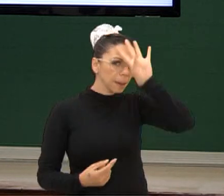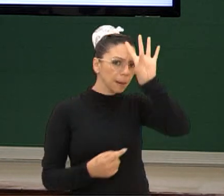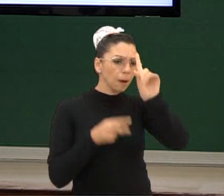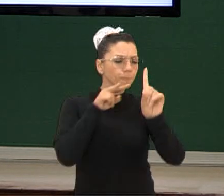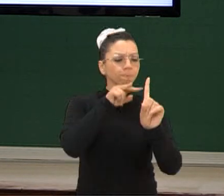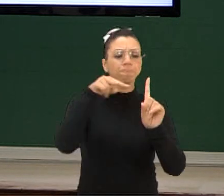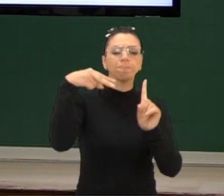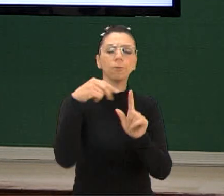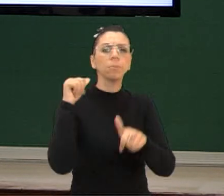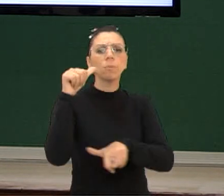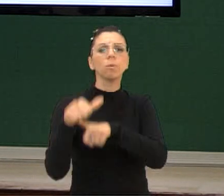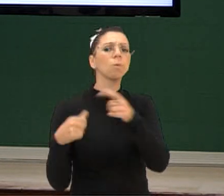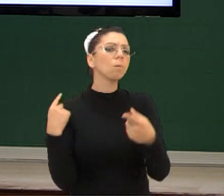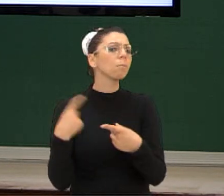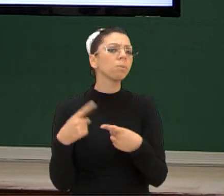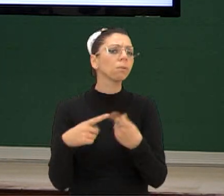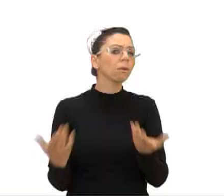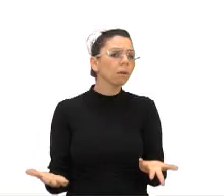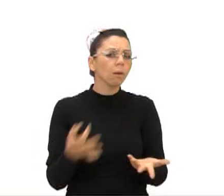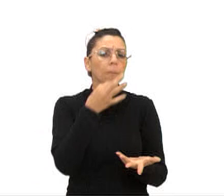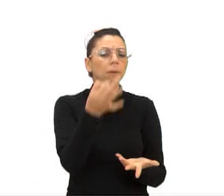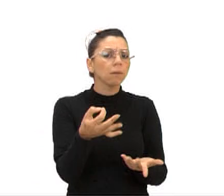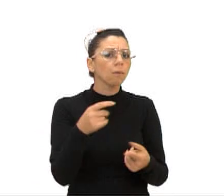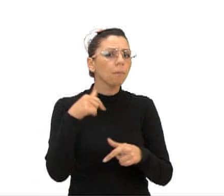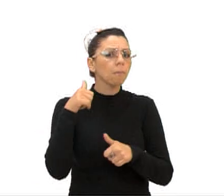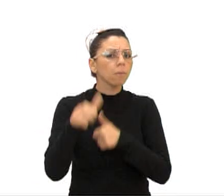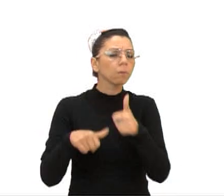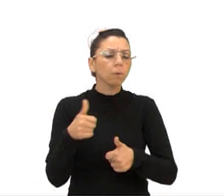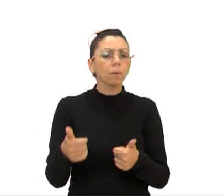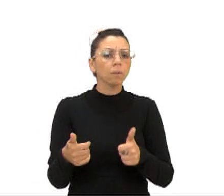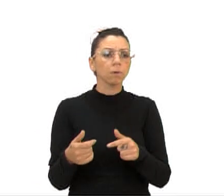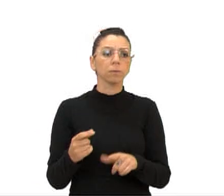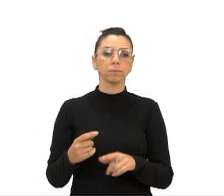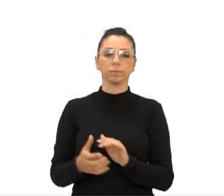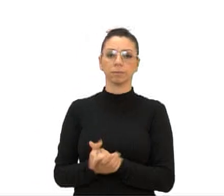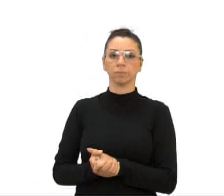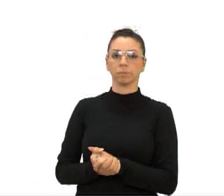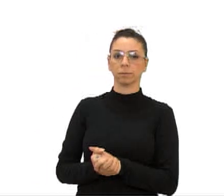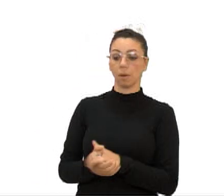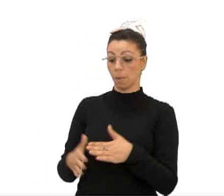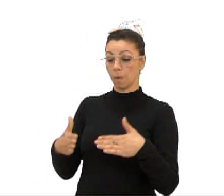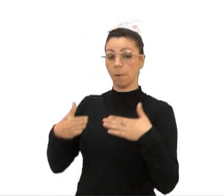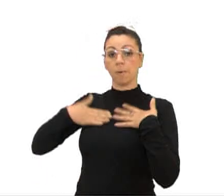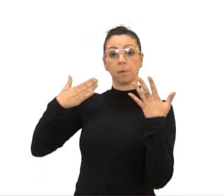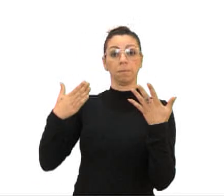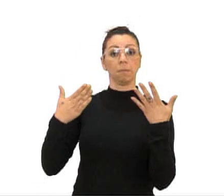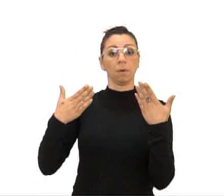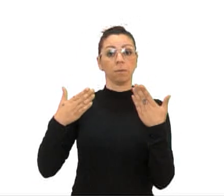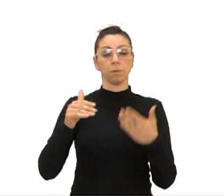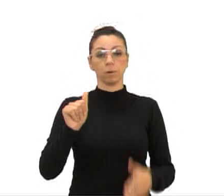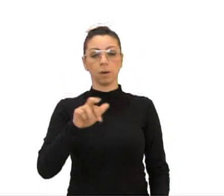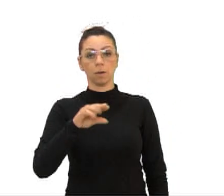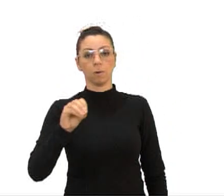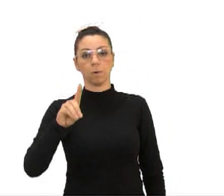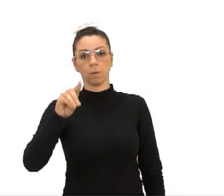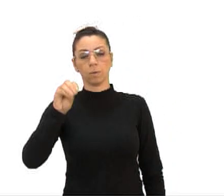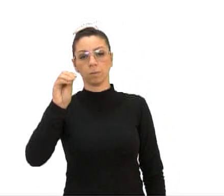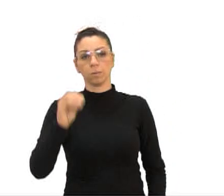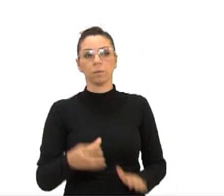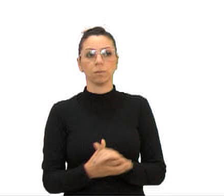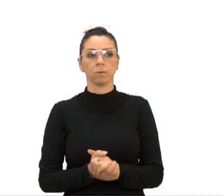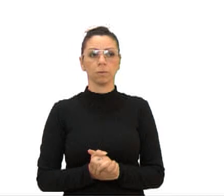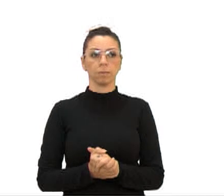opinião. Coloquei para vocês a seguinte coisa: o espanto de Haroldo. Onde está mostrando o espanto? Nesse ai aqui, esse